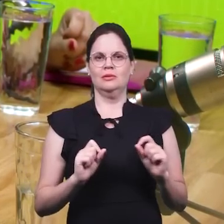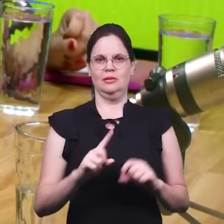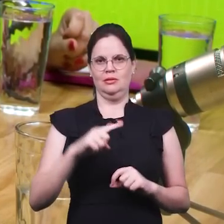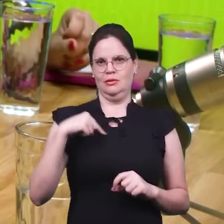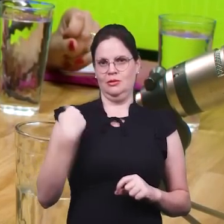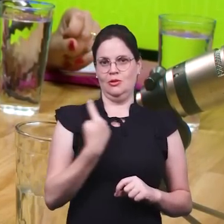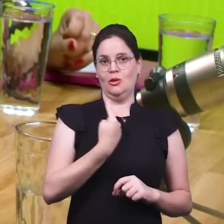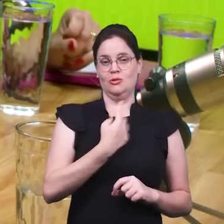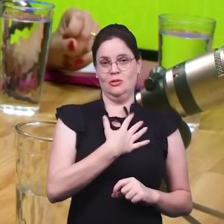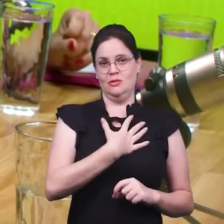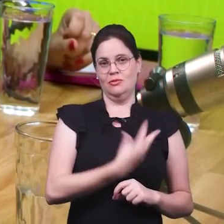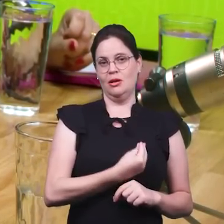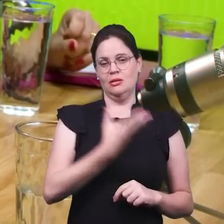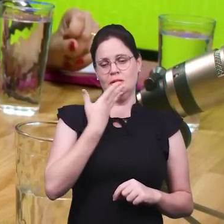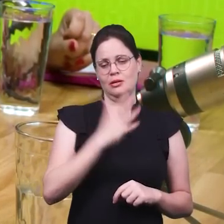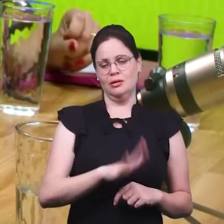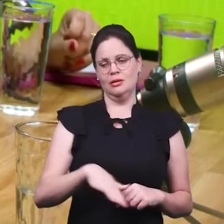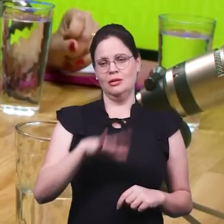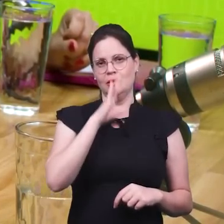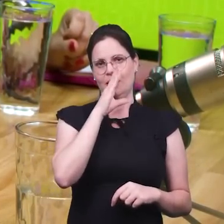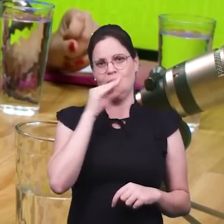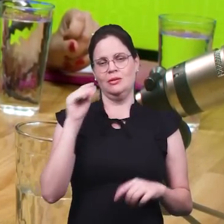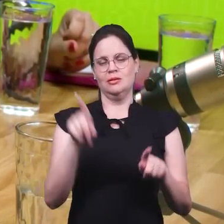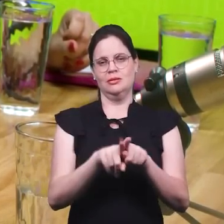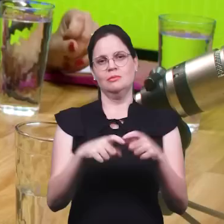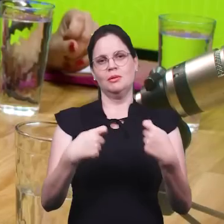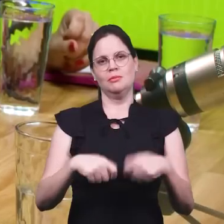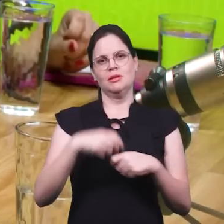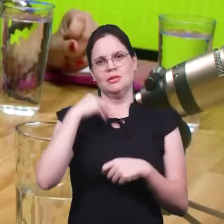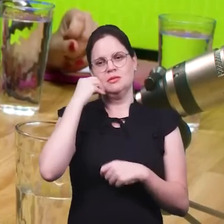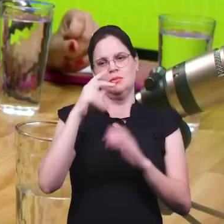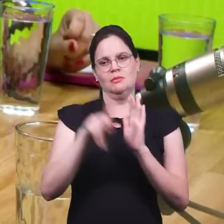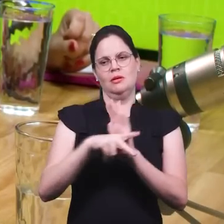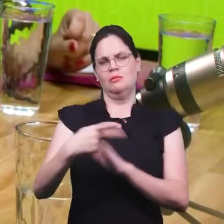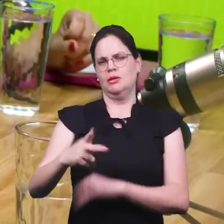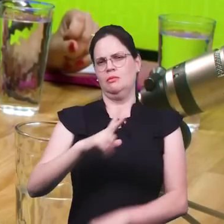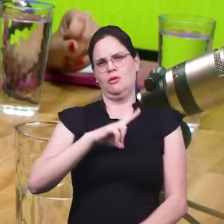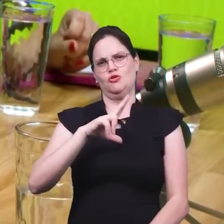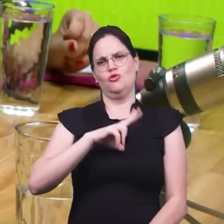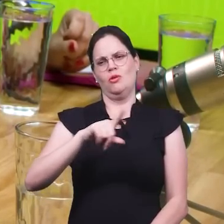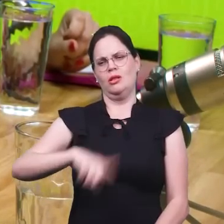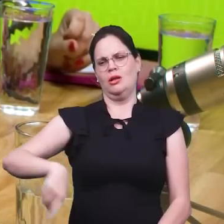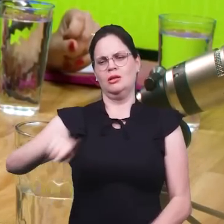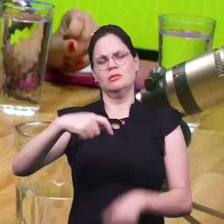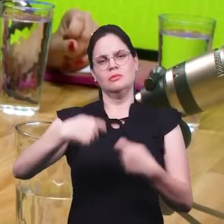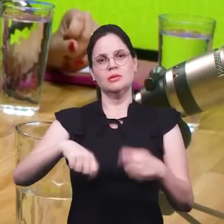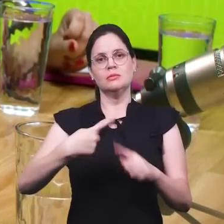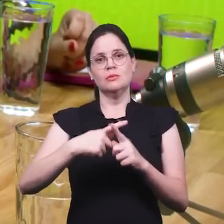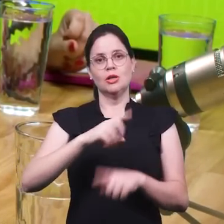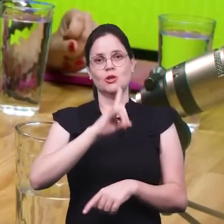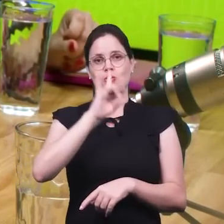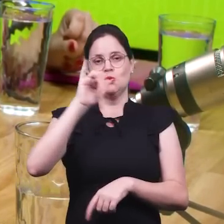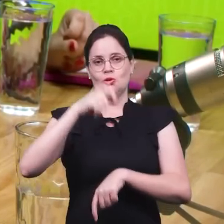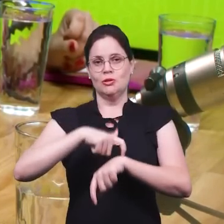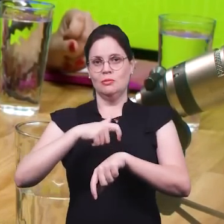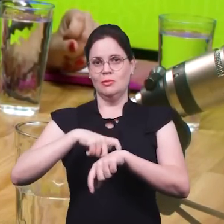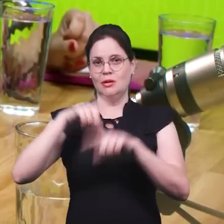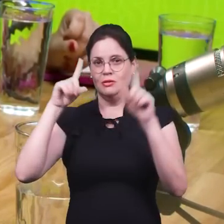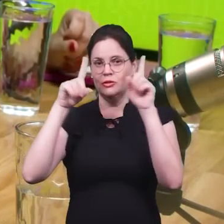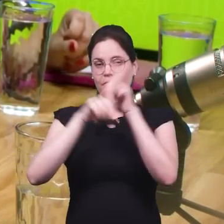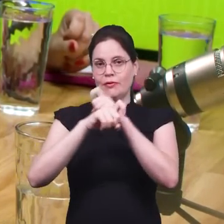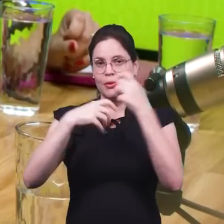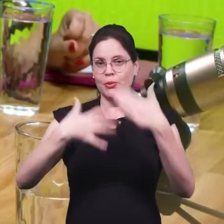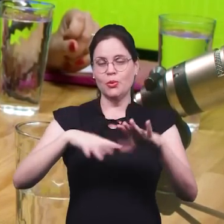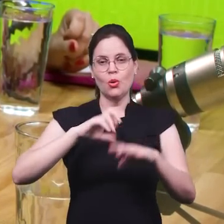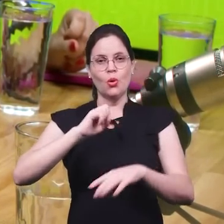filhos, crianças, adolescentes também precisam ter. Sim. Para que um dia eles possam, num momento difícil ou num momento